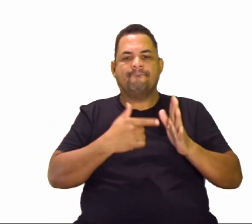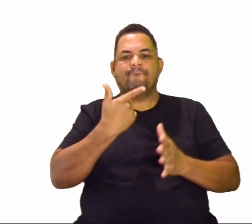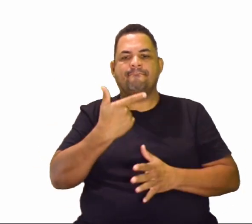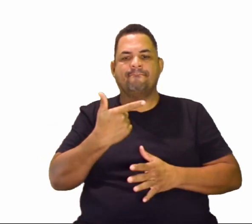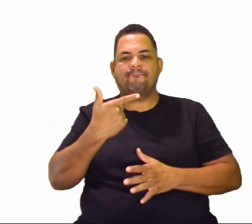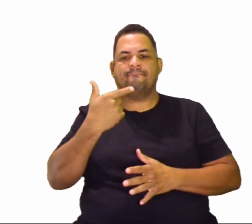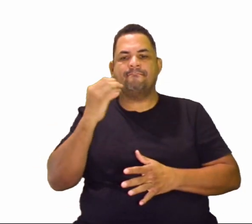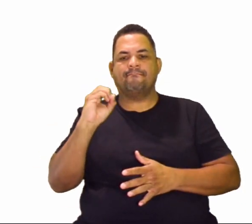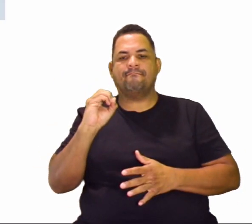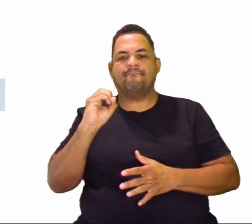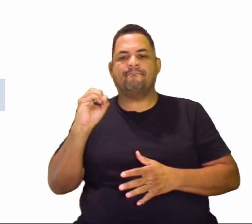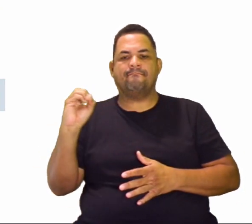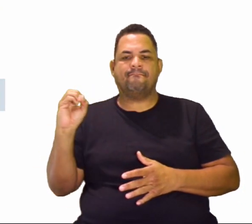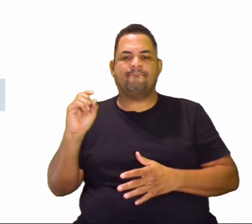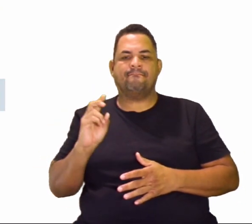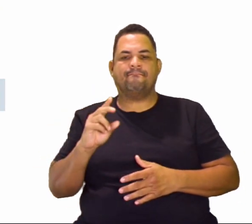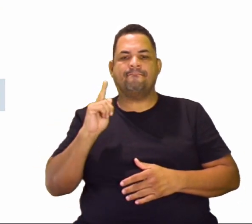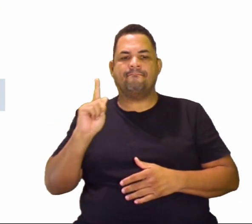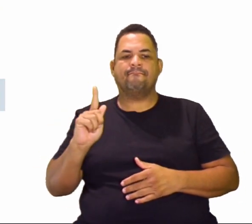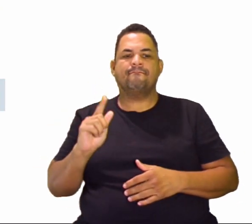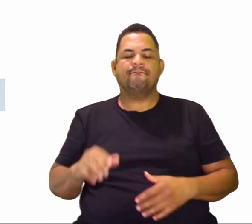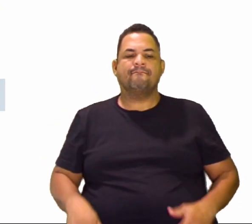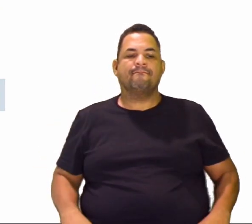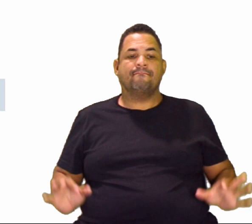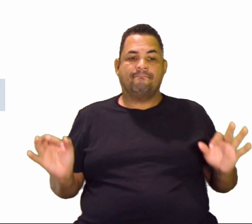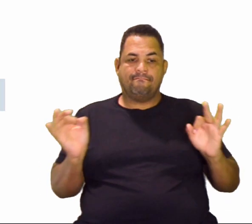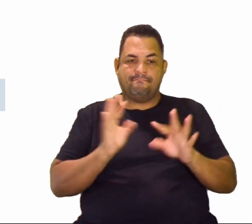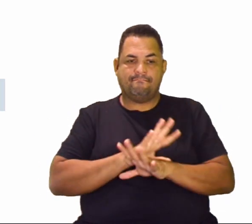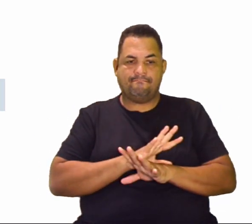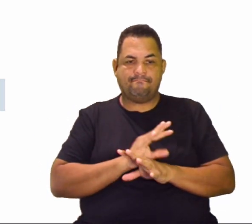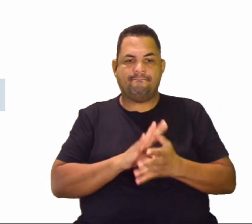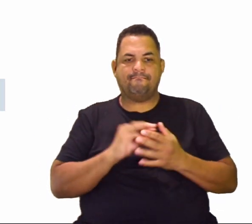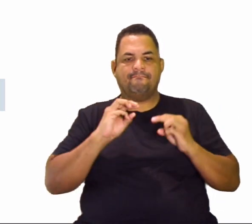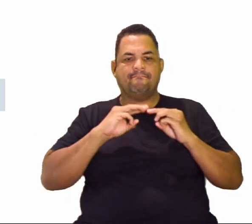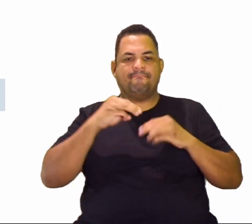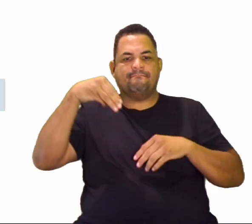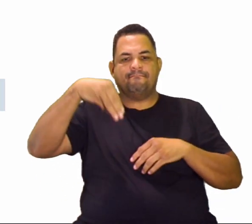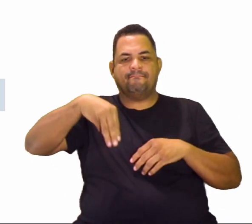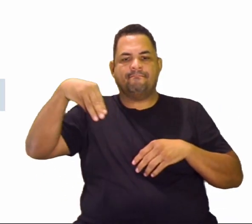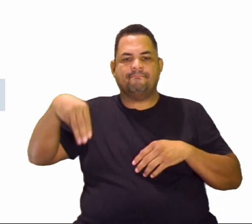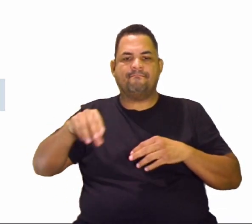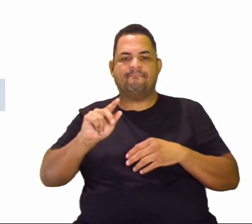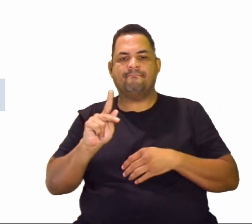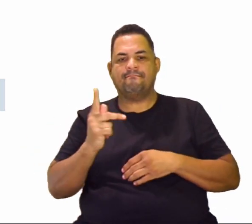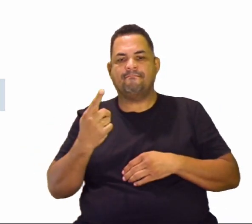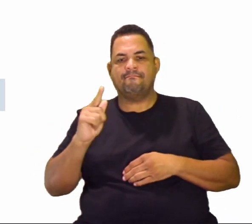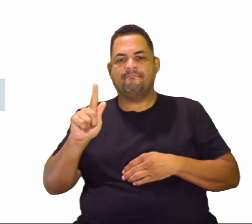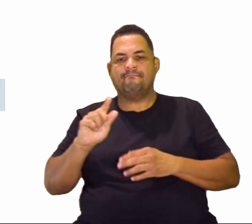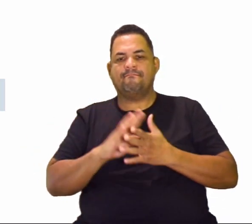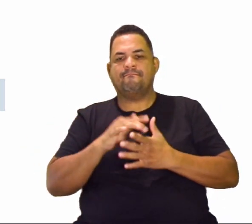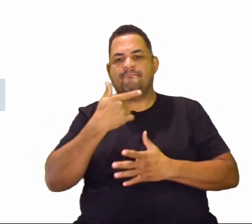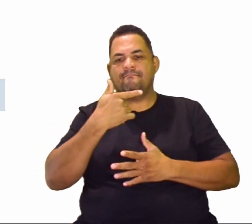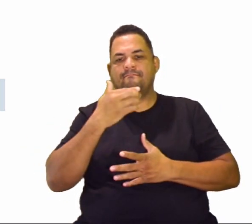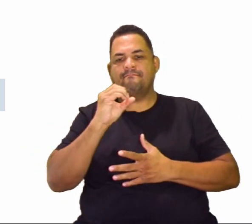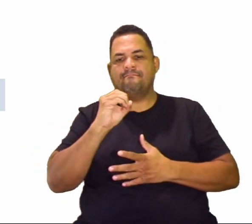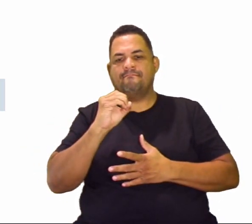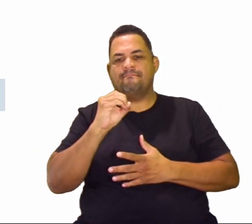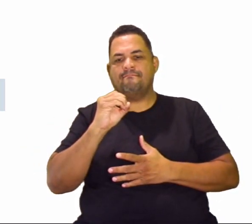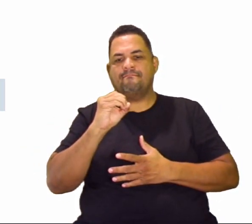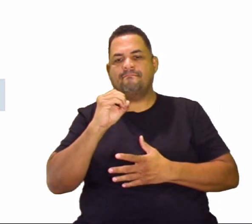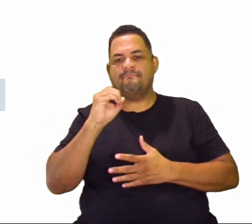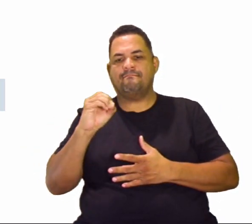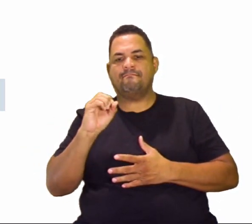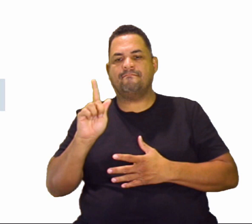200 gramas. Logo, a massa molar do mercúrio é que 200 gramas